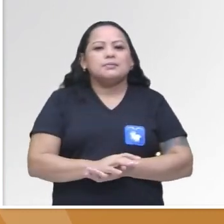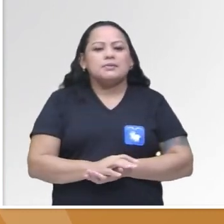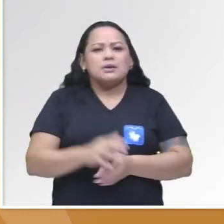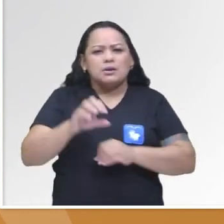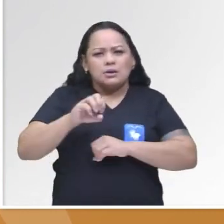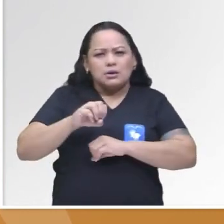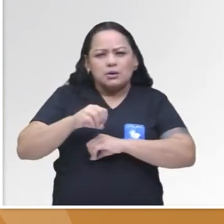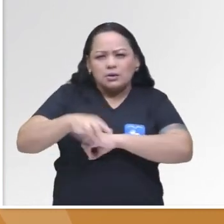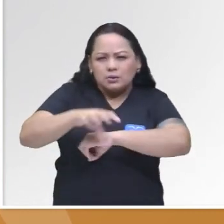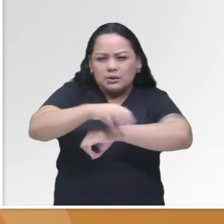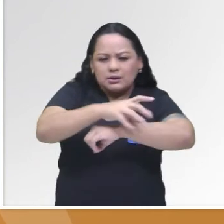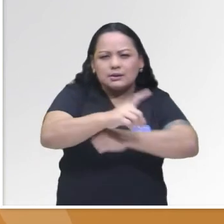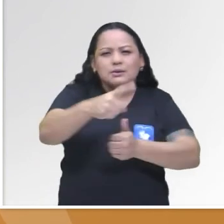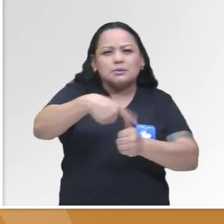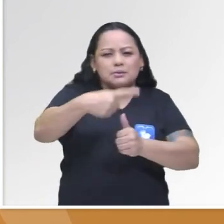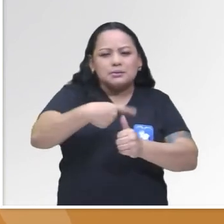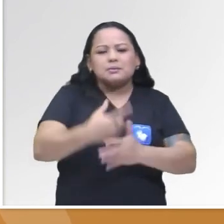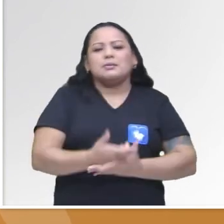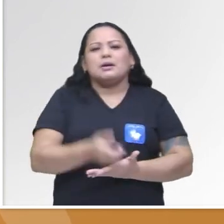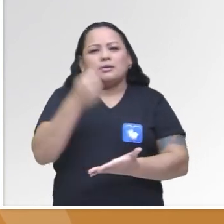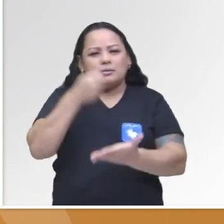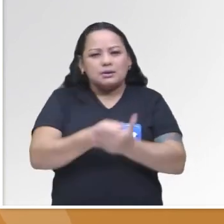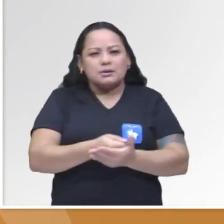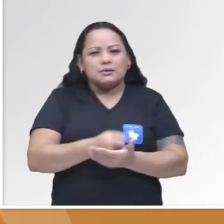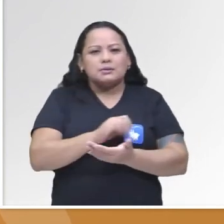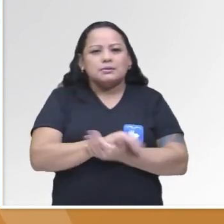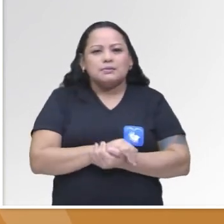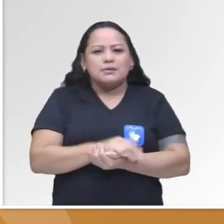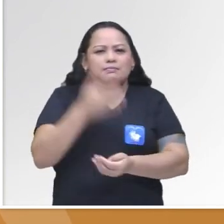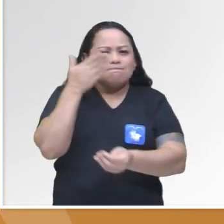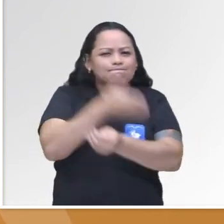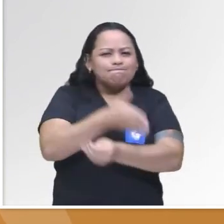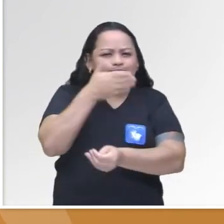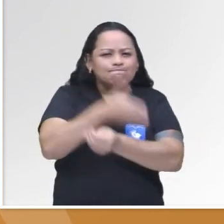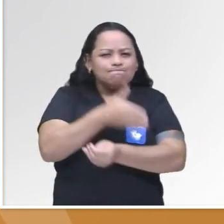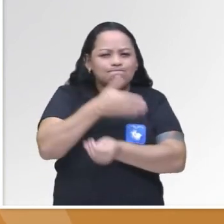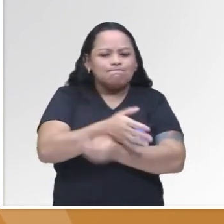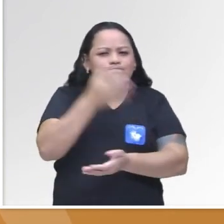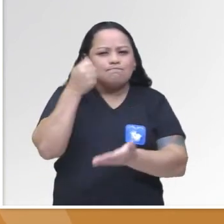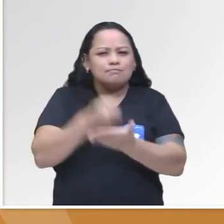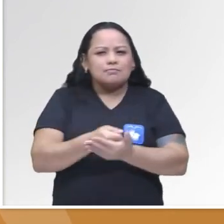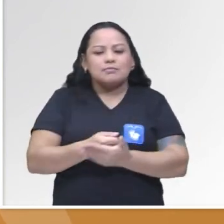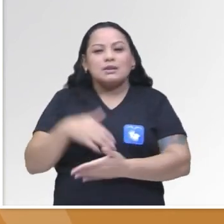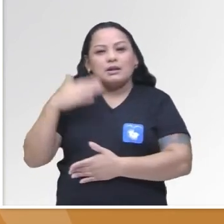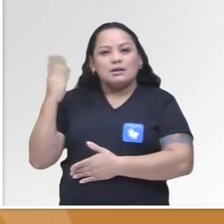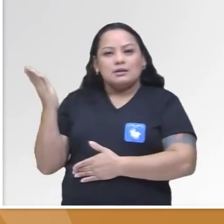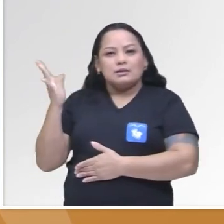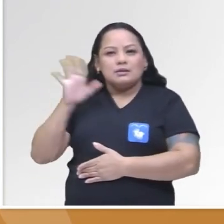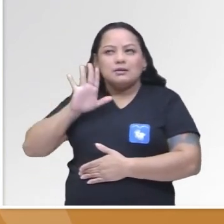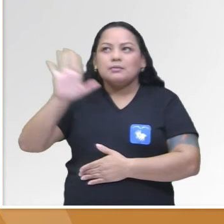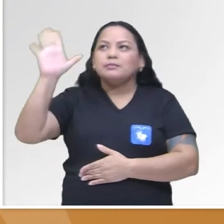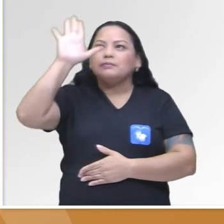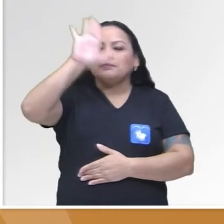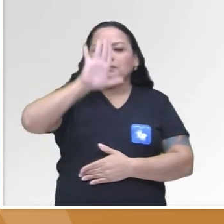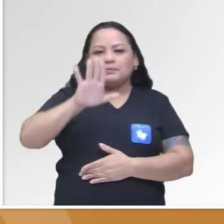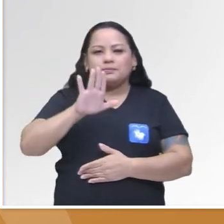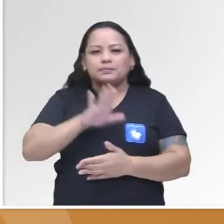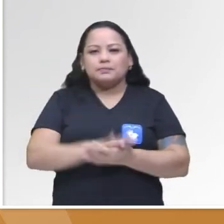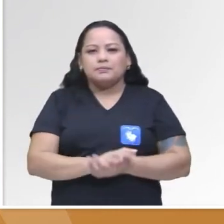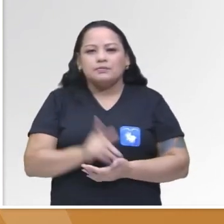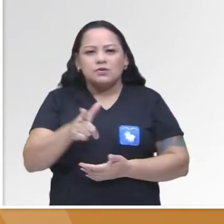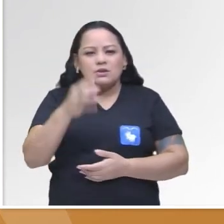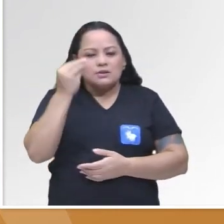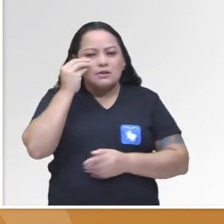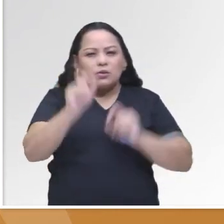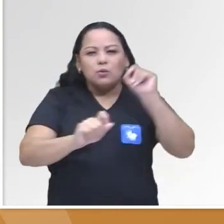de frequência obrigatória. E você observa na imagem, por favor, vamos ampliar essa imagem aí na tela. Que você tem ali,